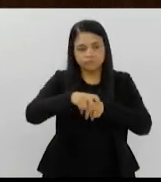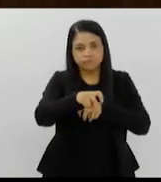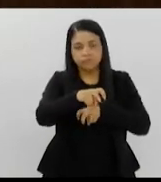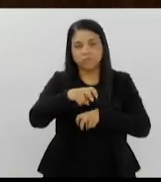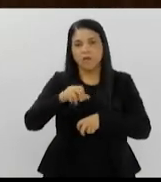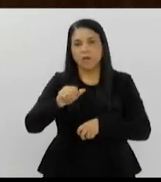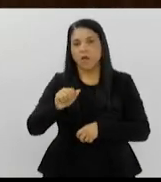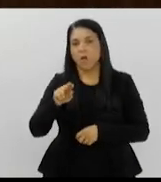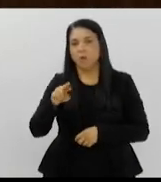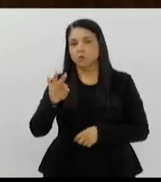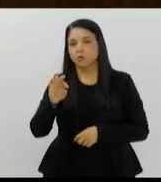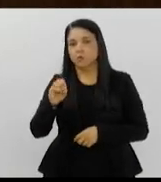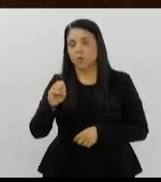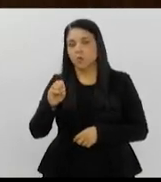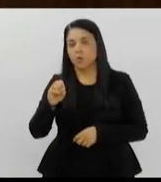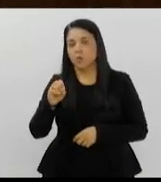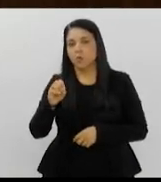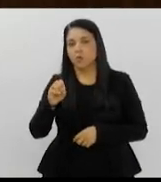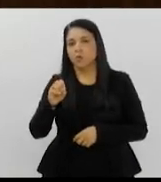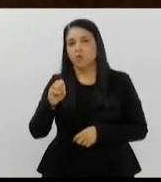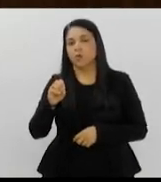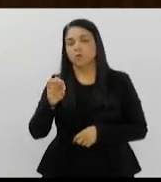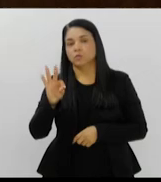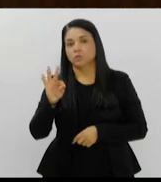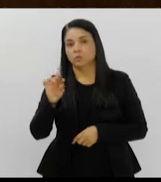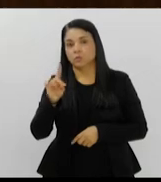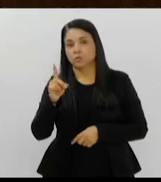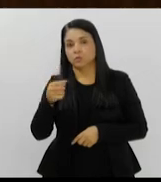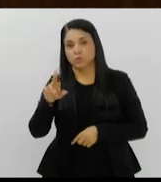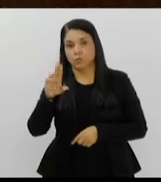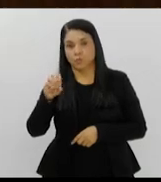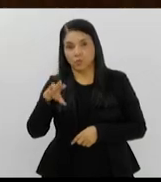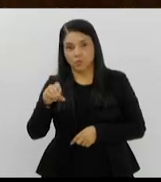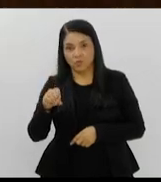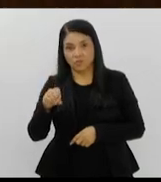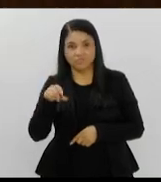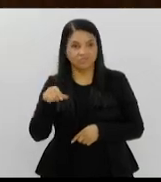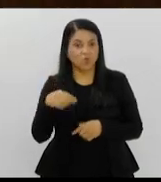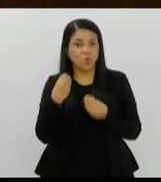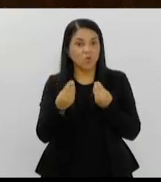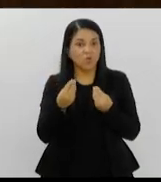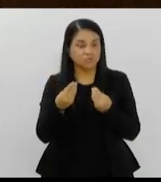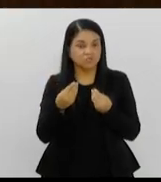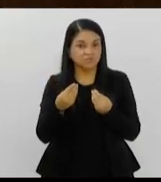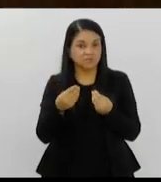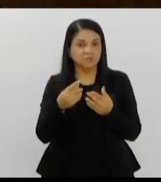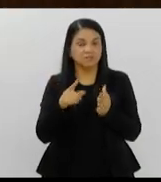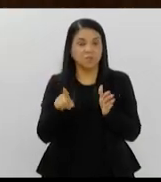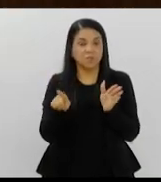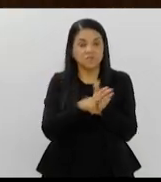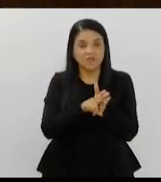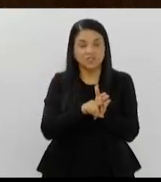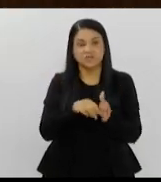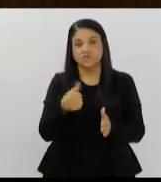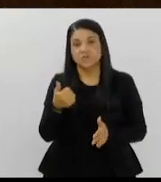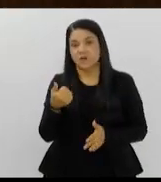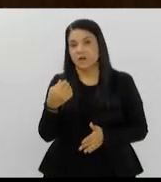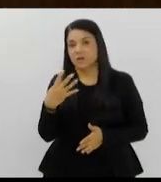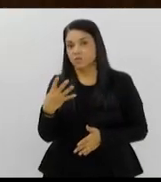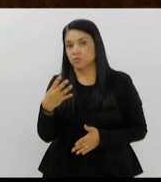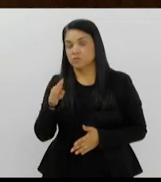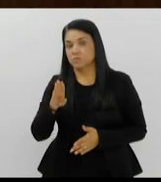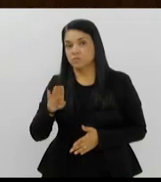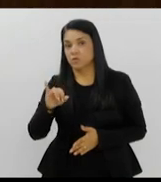rombo de 14,5 bilhões de reais? Então, estou registrando que o voto correto é pela TIS, não